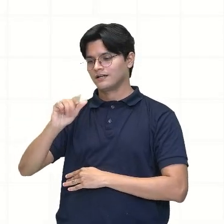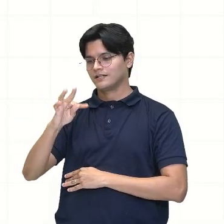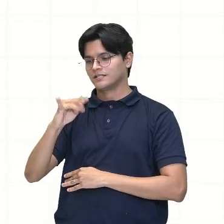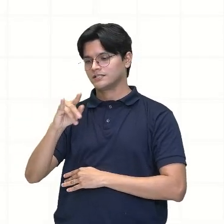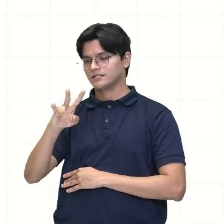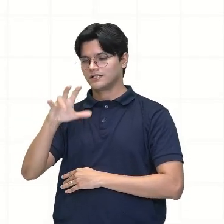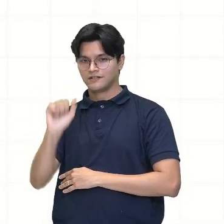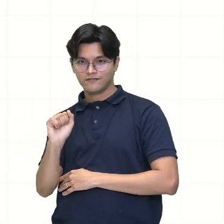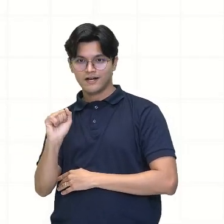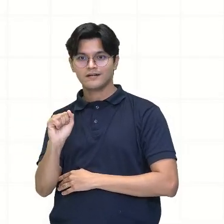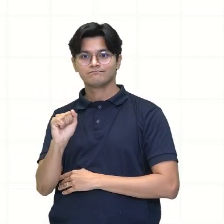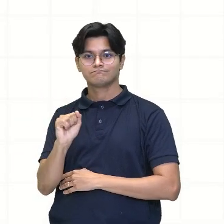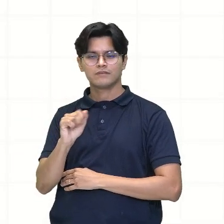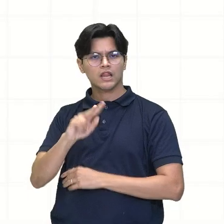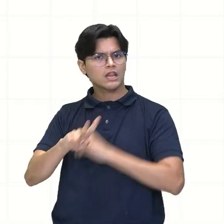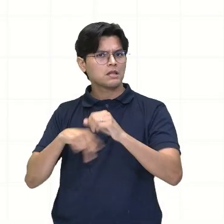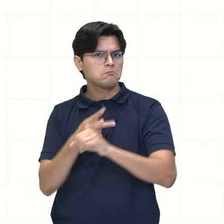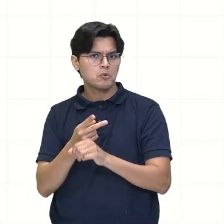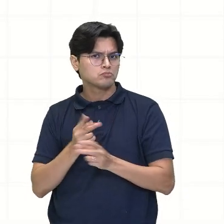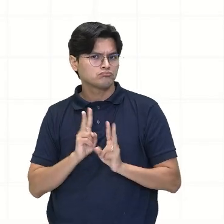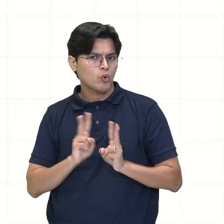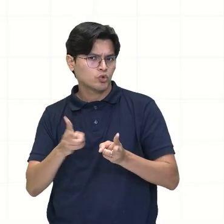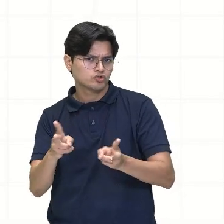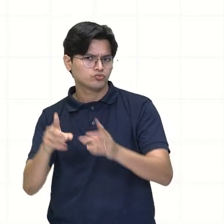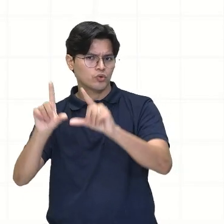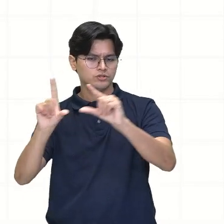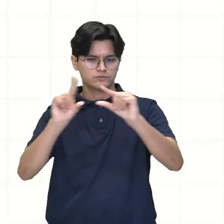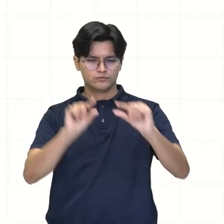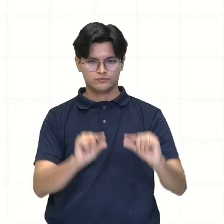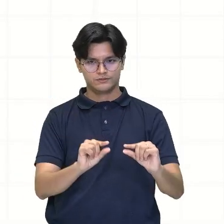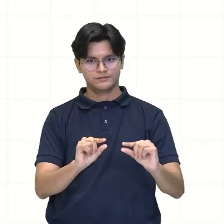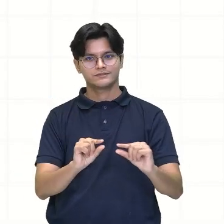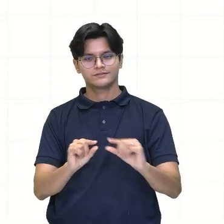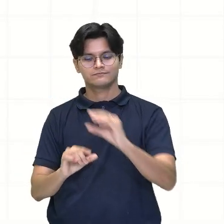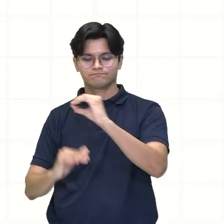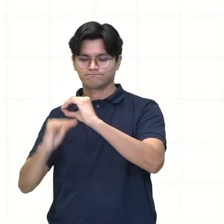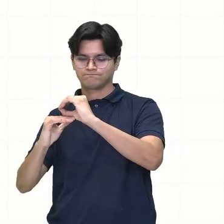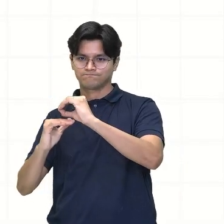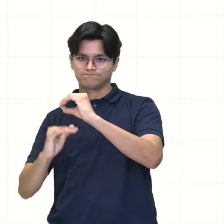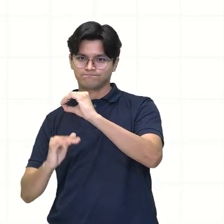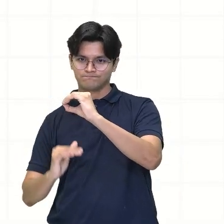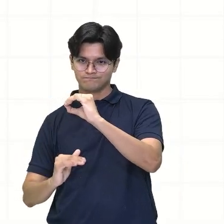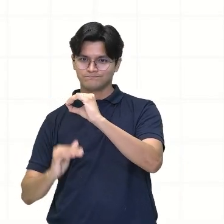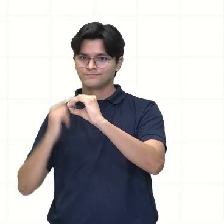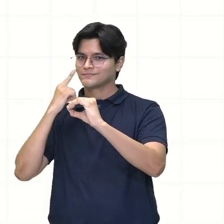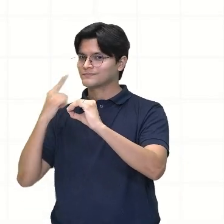né? Então foi continuando negativo aqui a minha